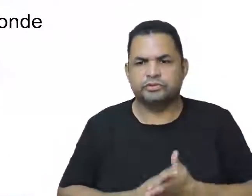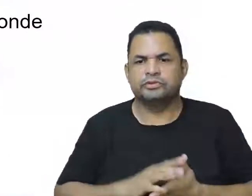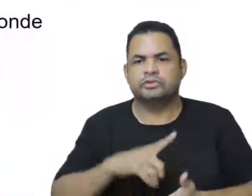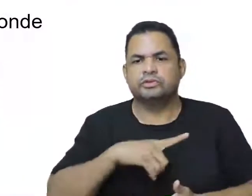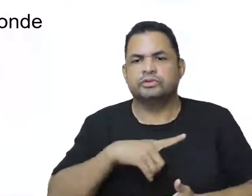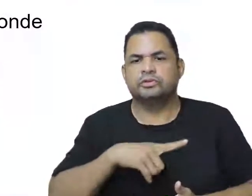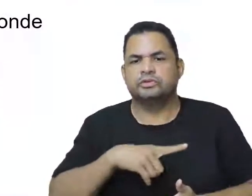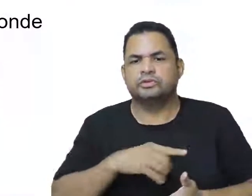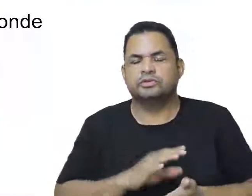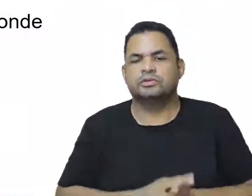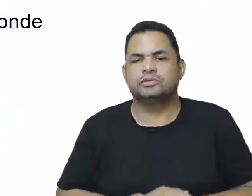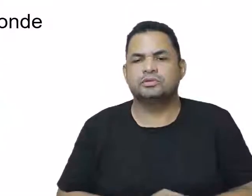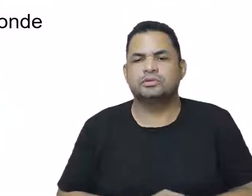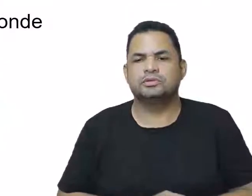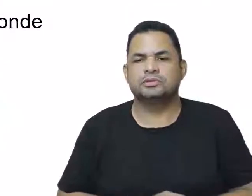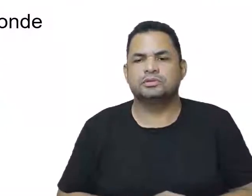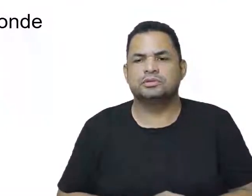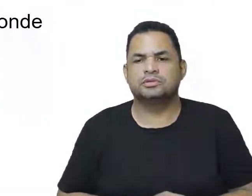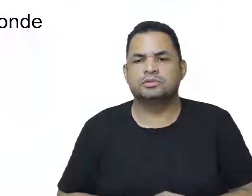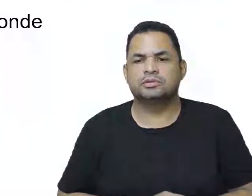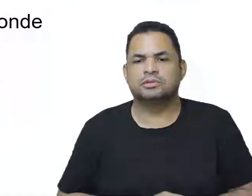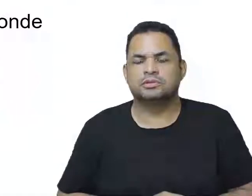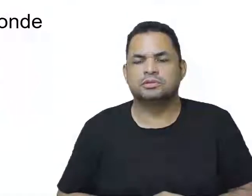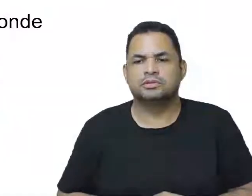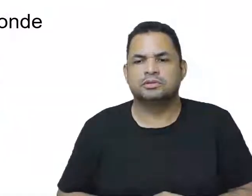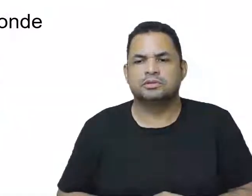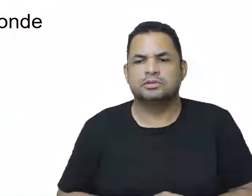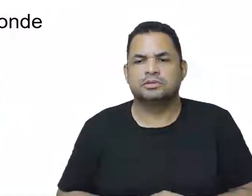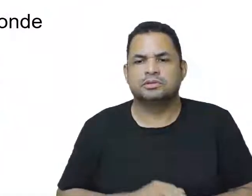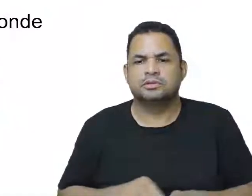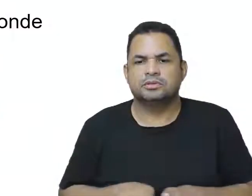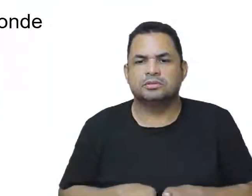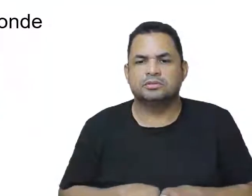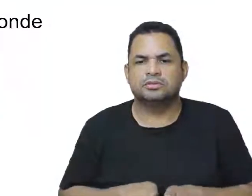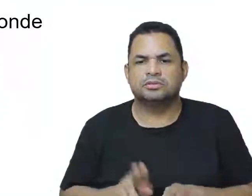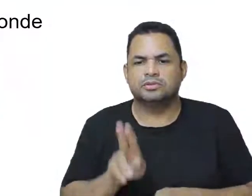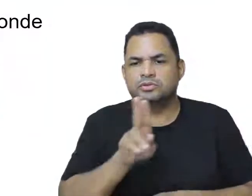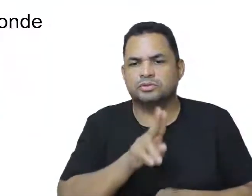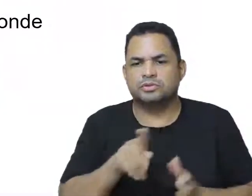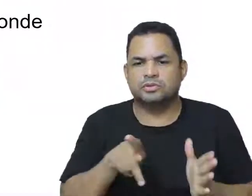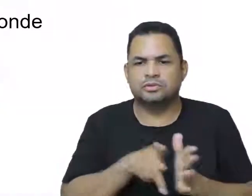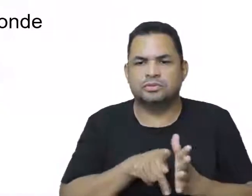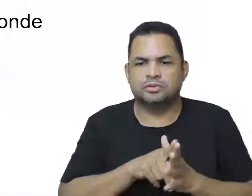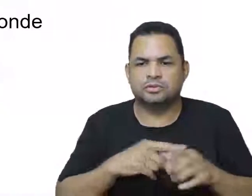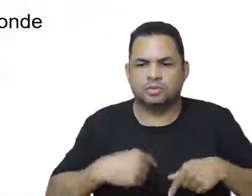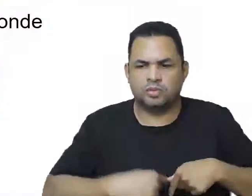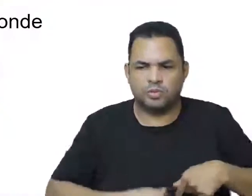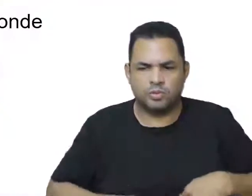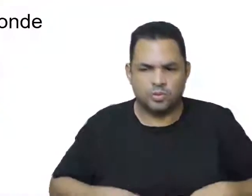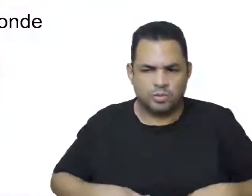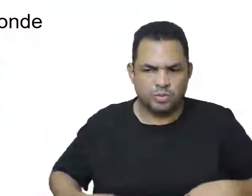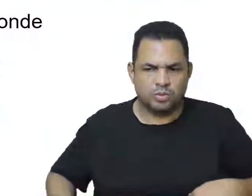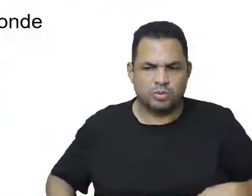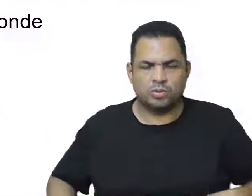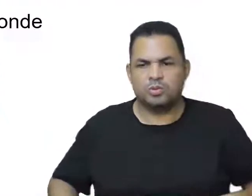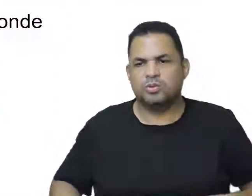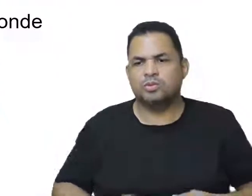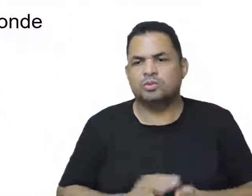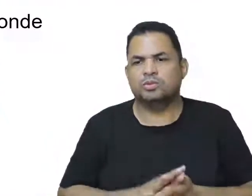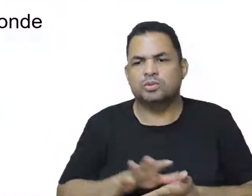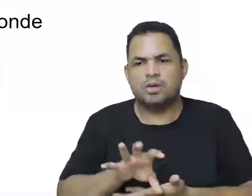vilosidades, na última aula eu falei sobre isso, e usei como exemplo até o próprio intestino, né? De que forma que esse epitélio do intestino